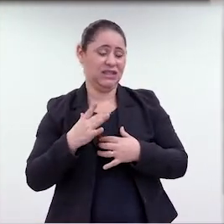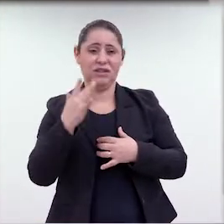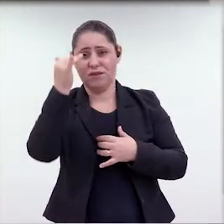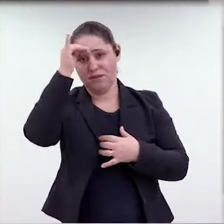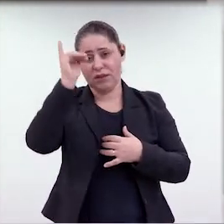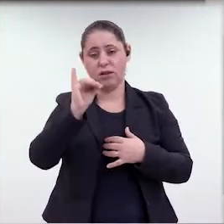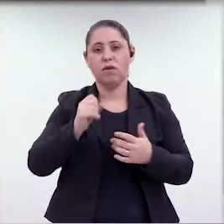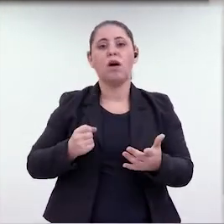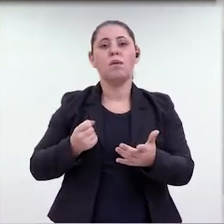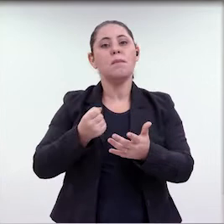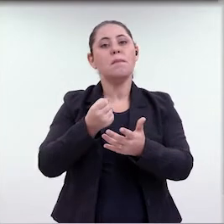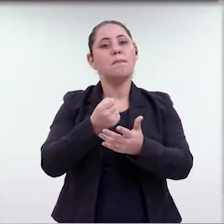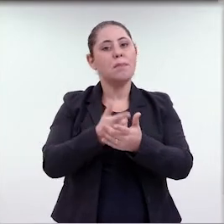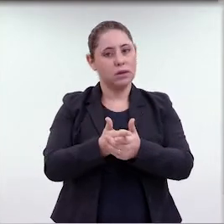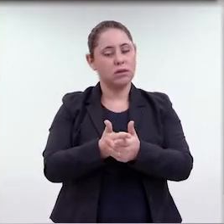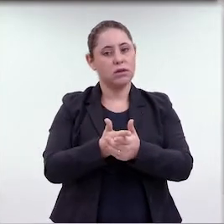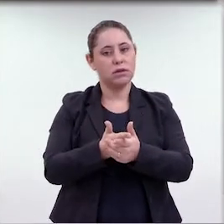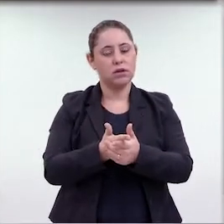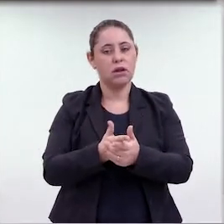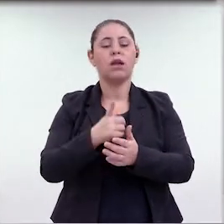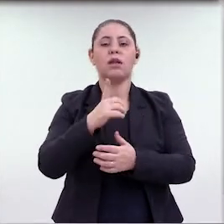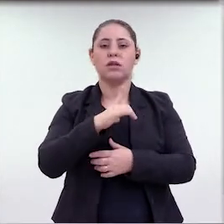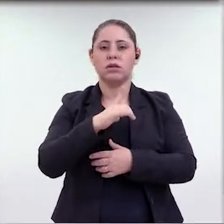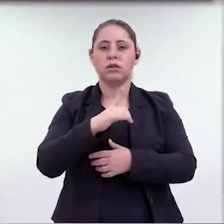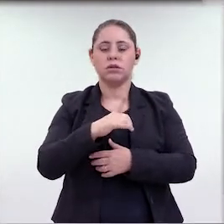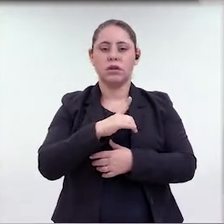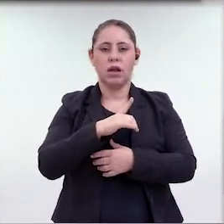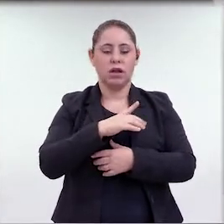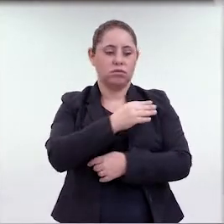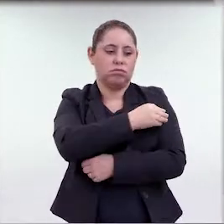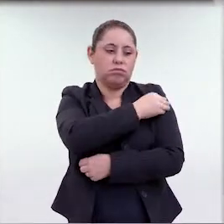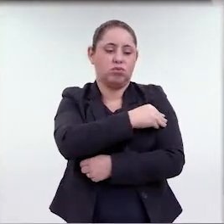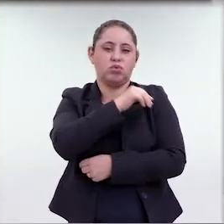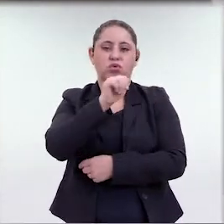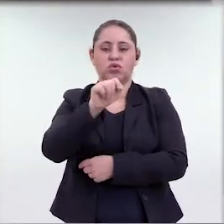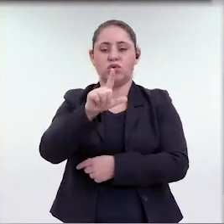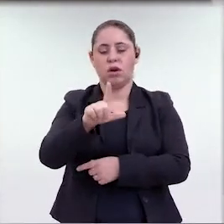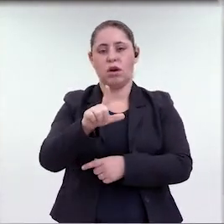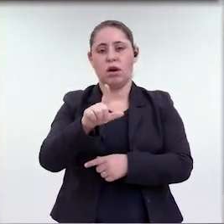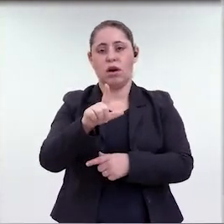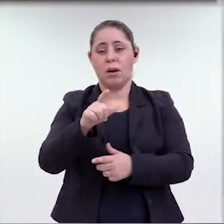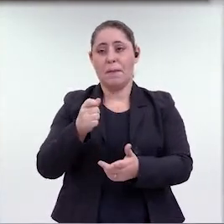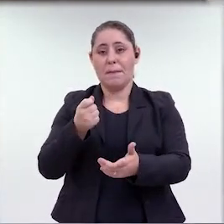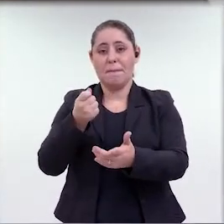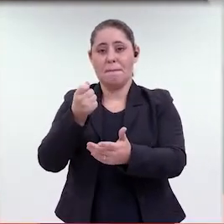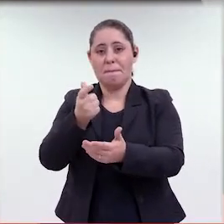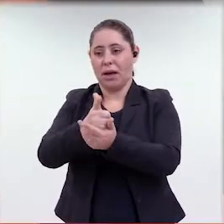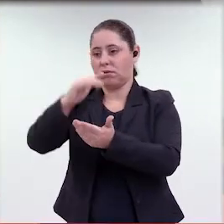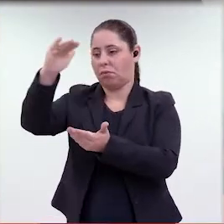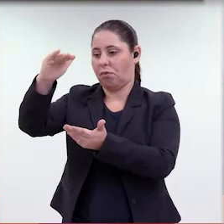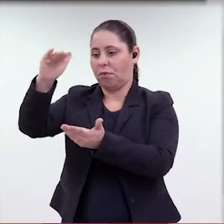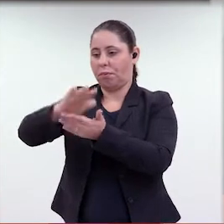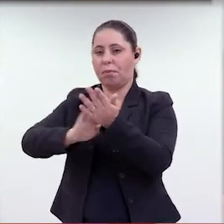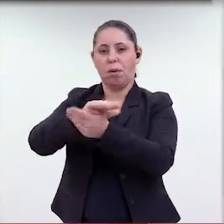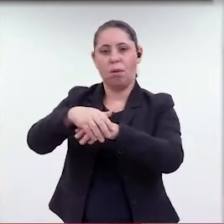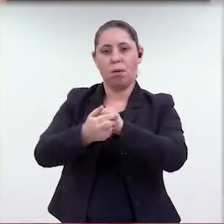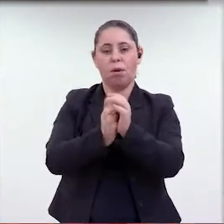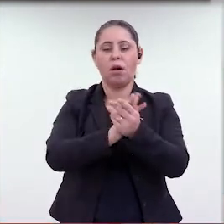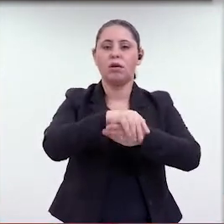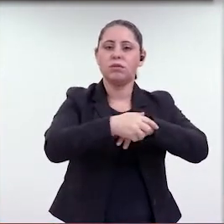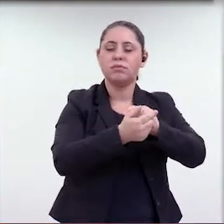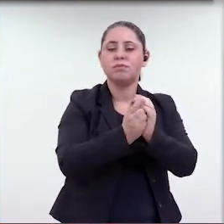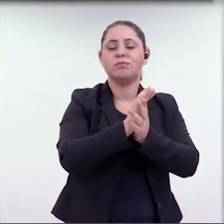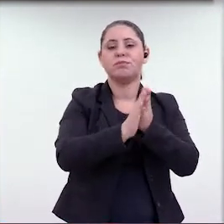pagar o serviço, já tem o dispenser de álcool. Então, você já paga, meio que automático. Você paga ali, já faz a higiene da sua mão, do